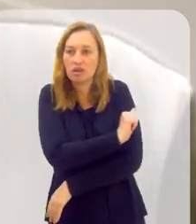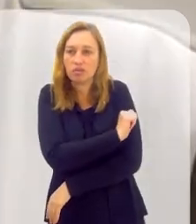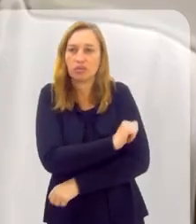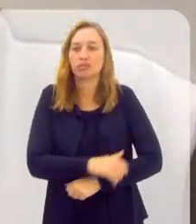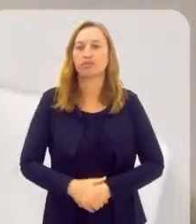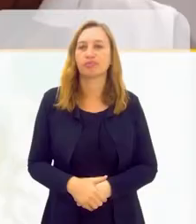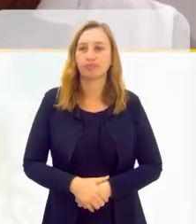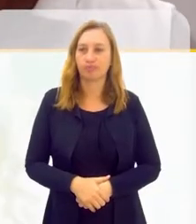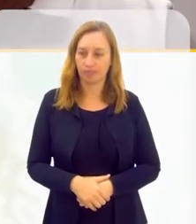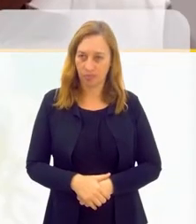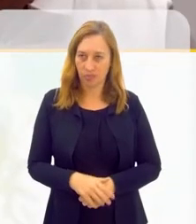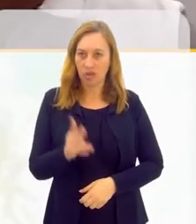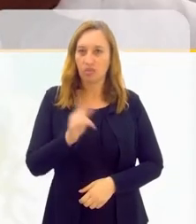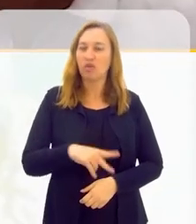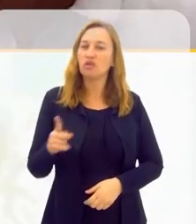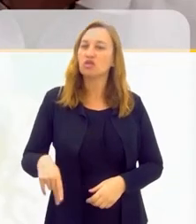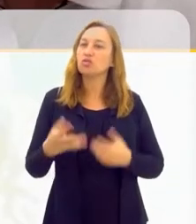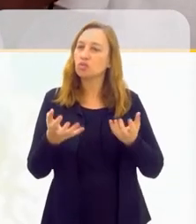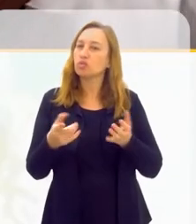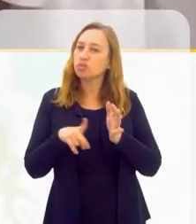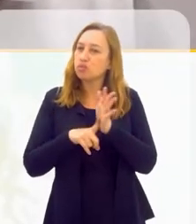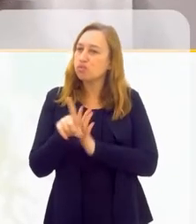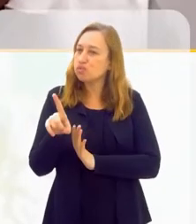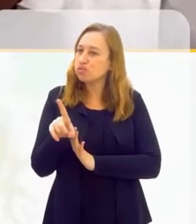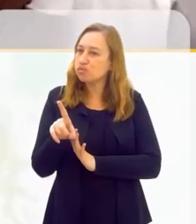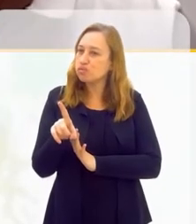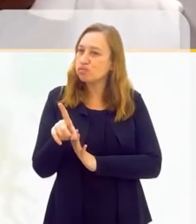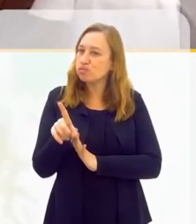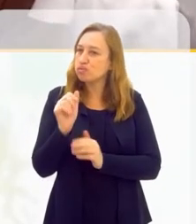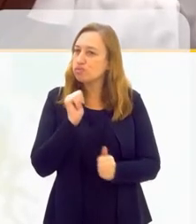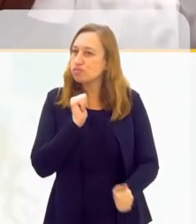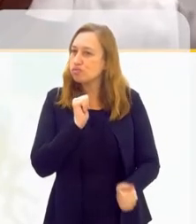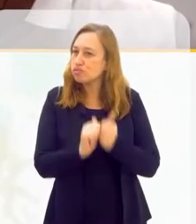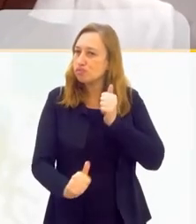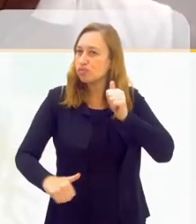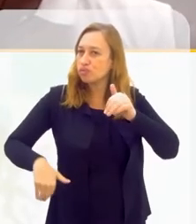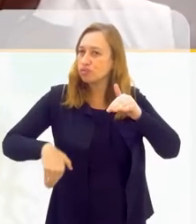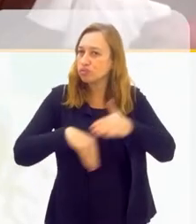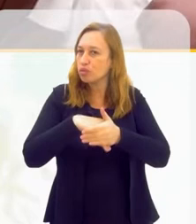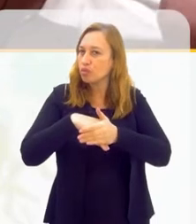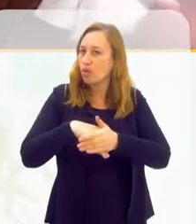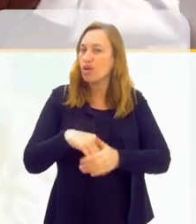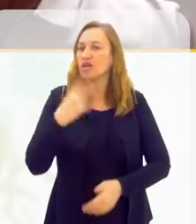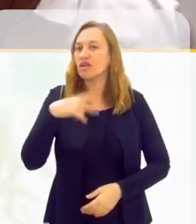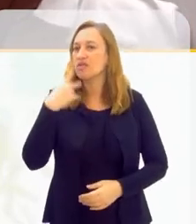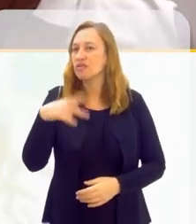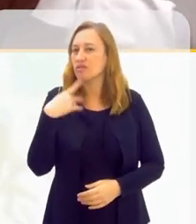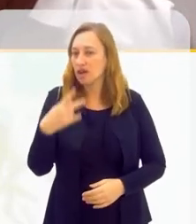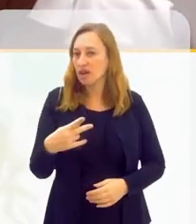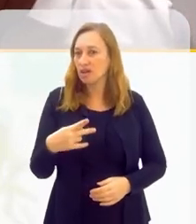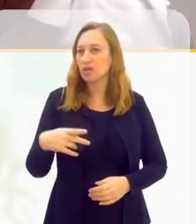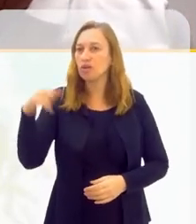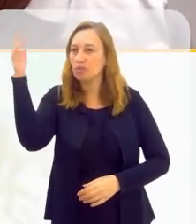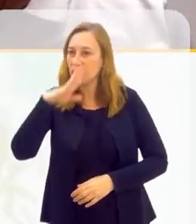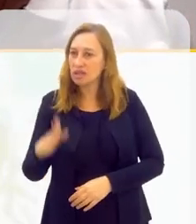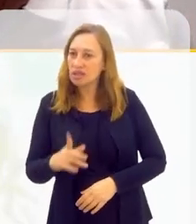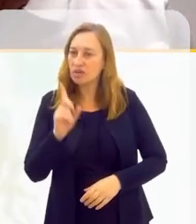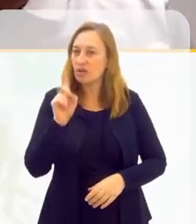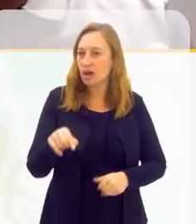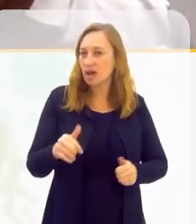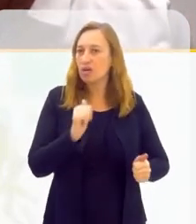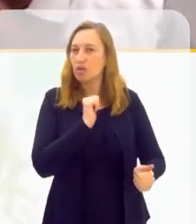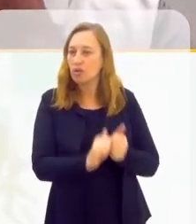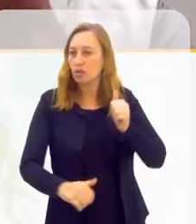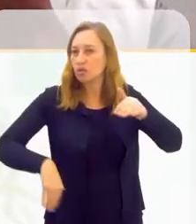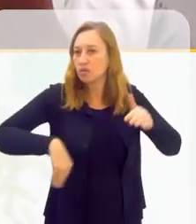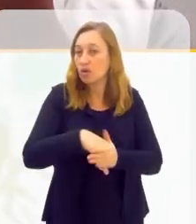nossa intervenção. Professor, eu queria fazer uma pergunta sobre futebol. A gente diz que o Brasil é o país do futebol. E